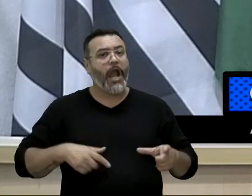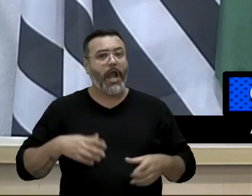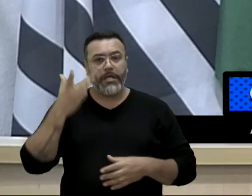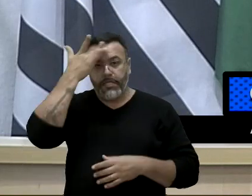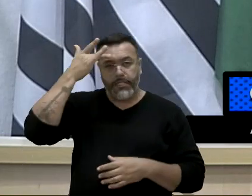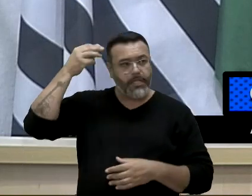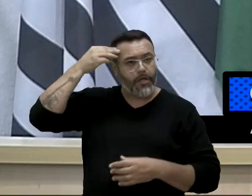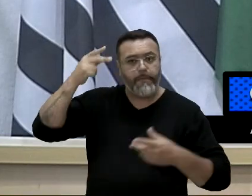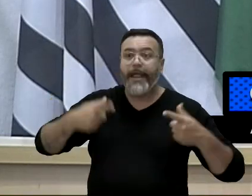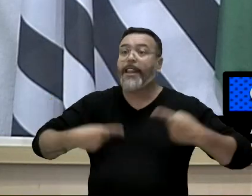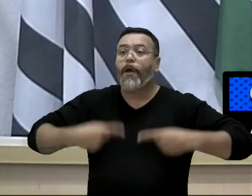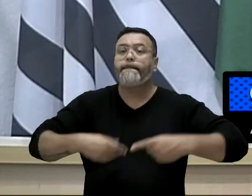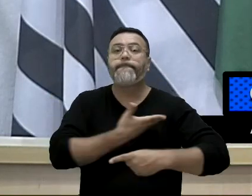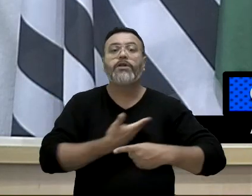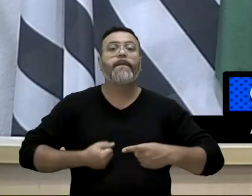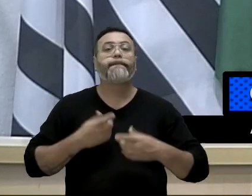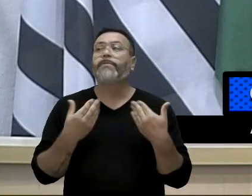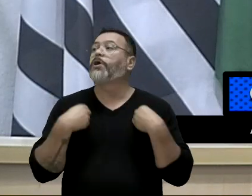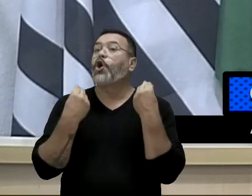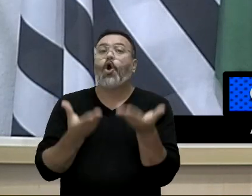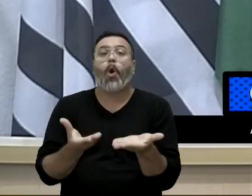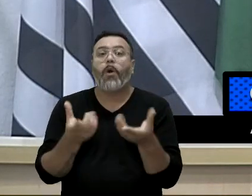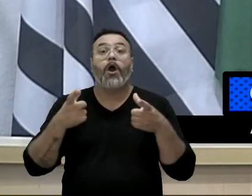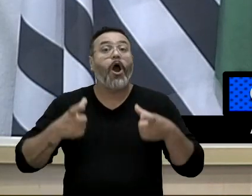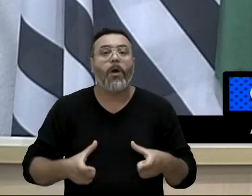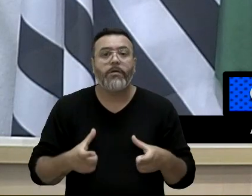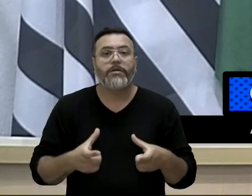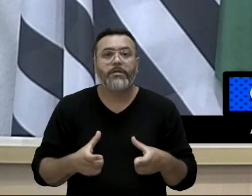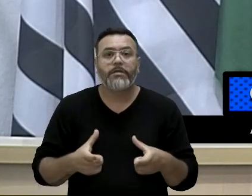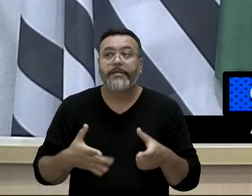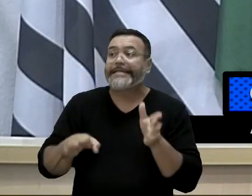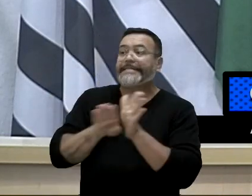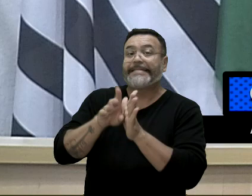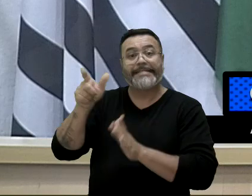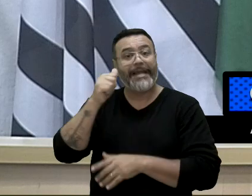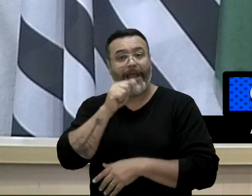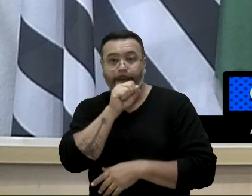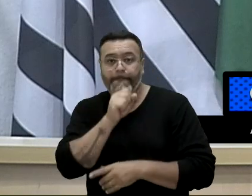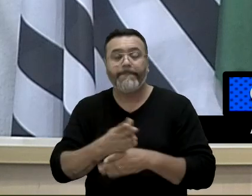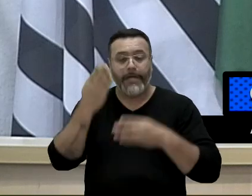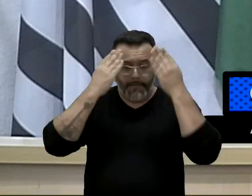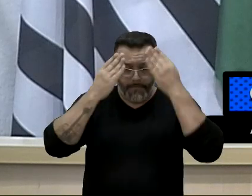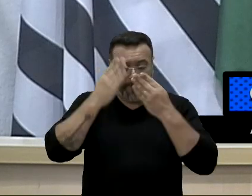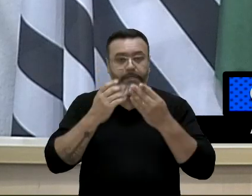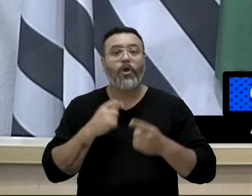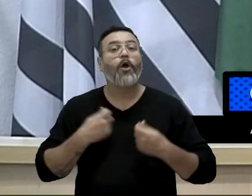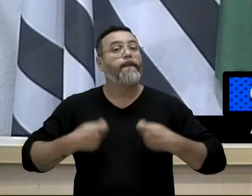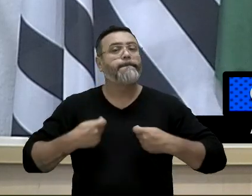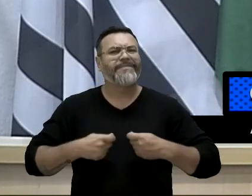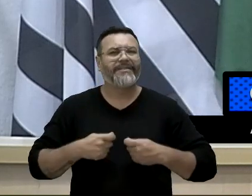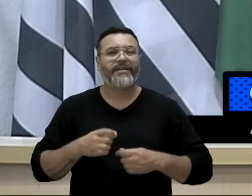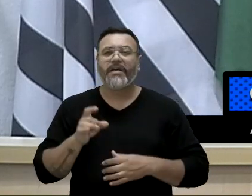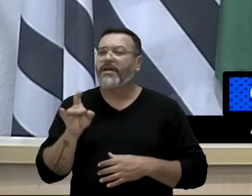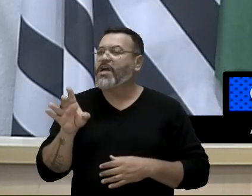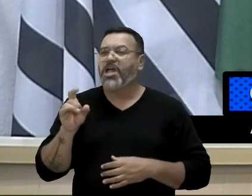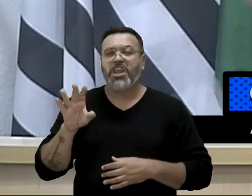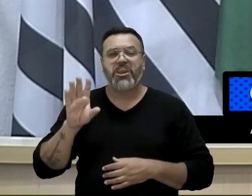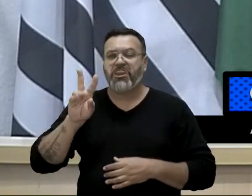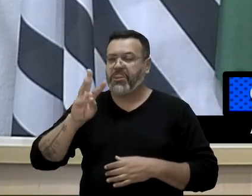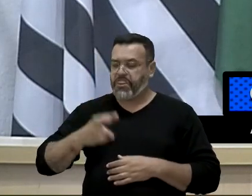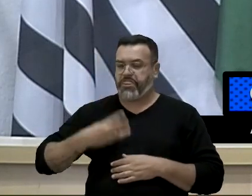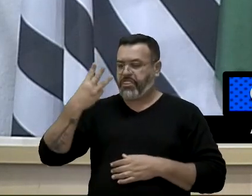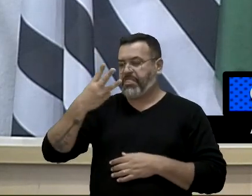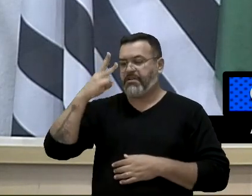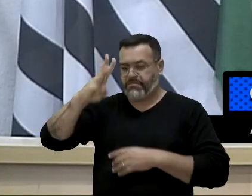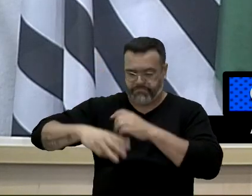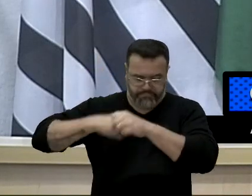cadê? Se uma mãe chegar lá agora, precisando de um psicólogo, ela vai ser atendida daqui 3 anos, gente. Ela não precisa mais, porque 3 anos